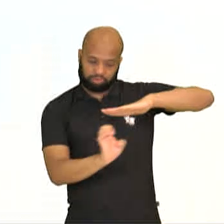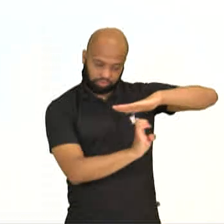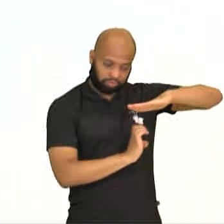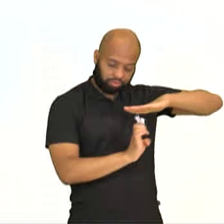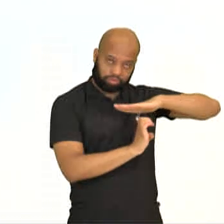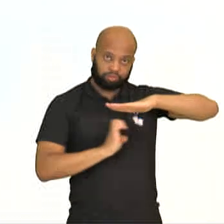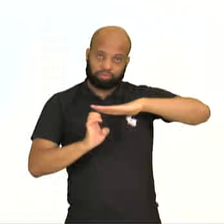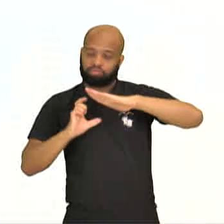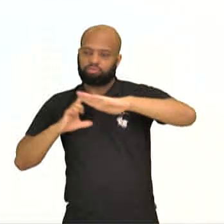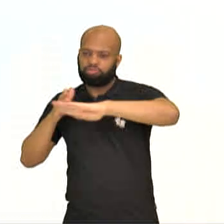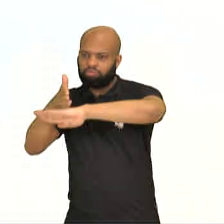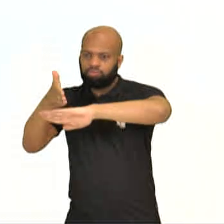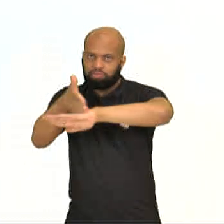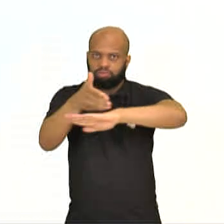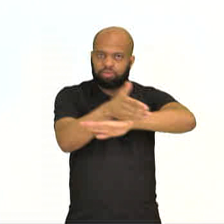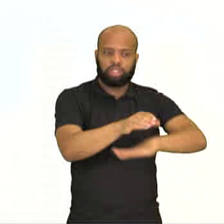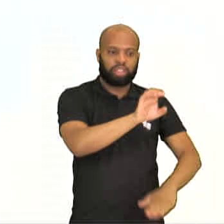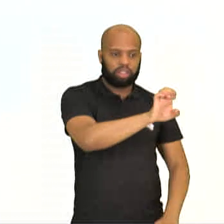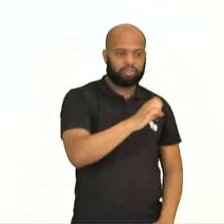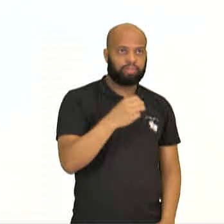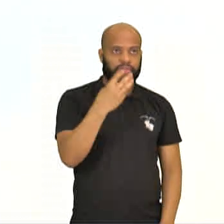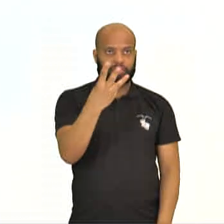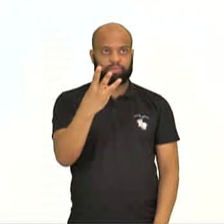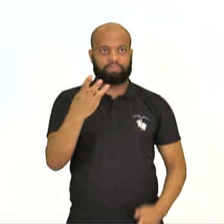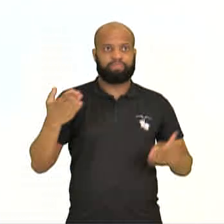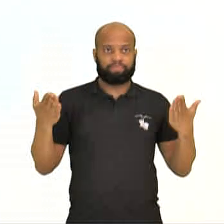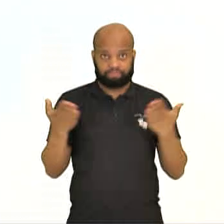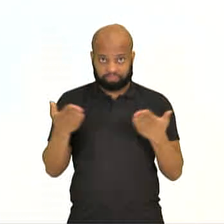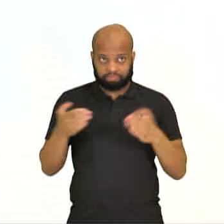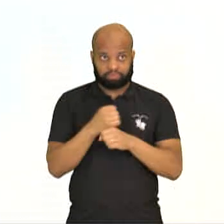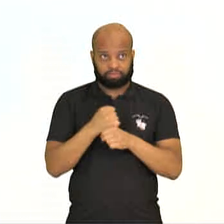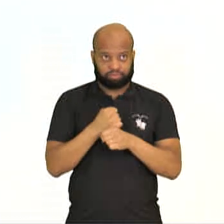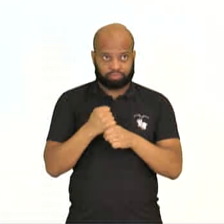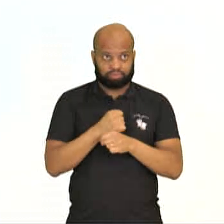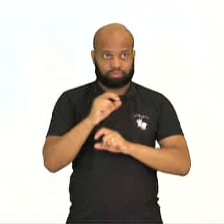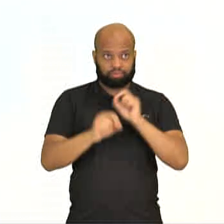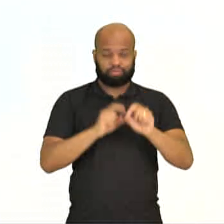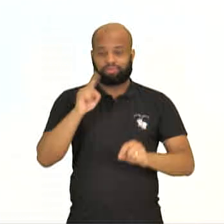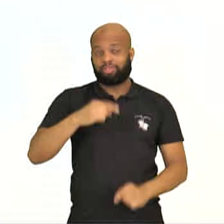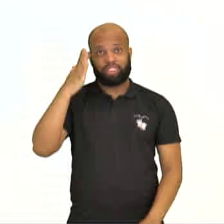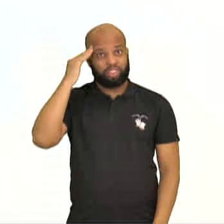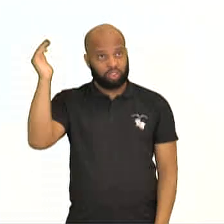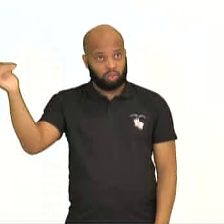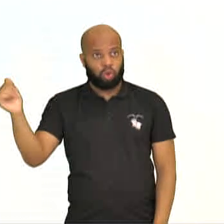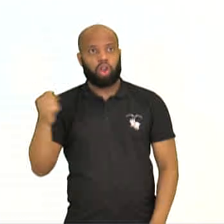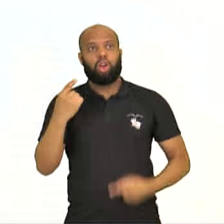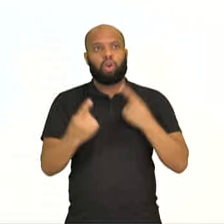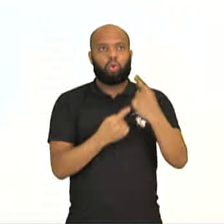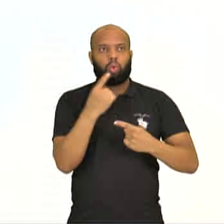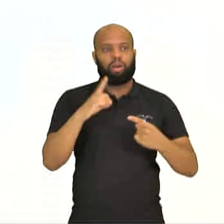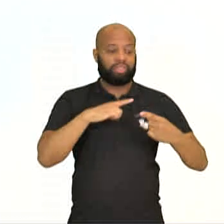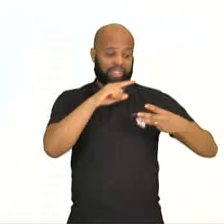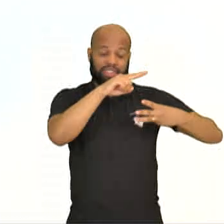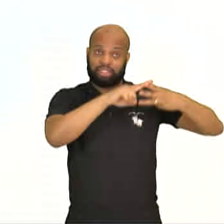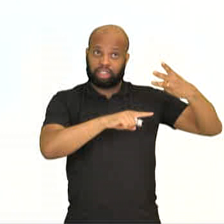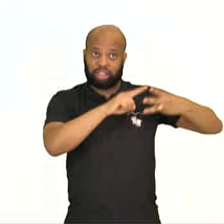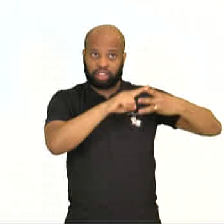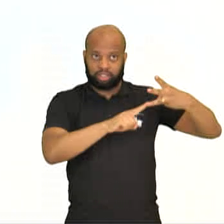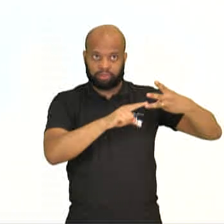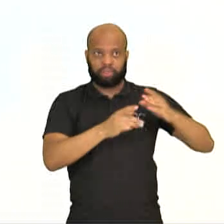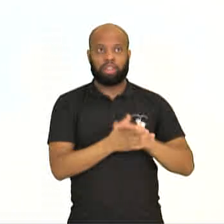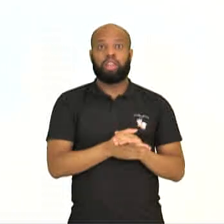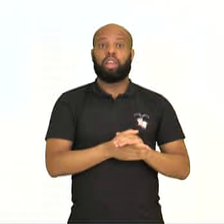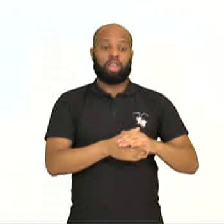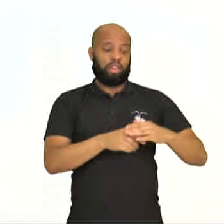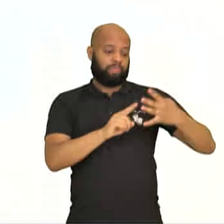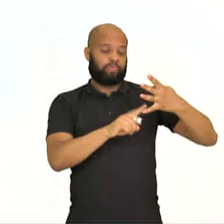que participarão da E3 deste ano são as gigantes Nintendo, Microsoft e a francesa Ubisoft.